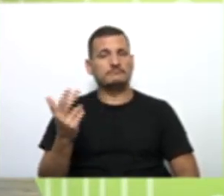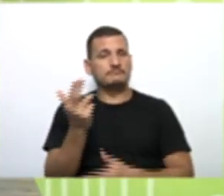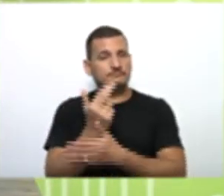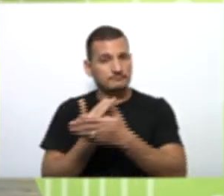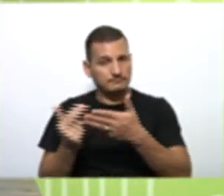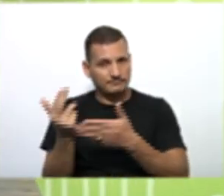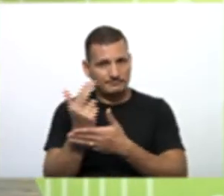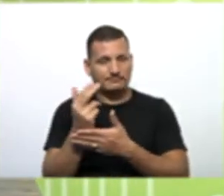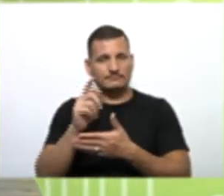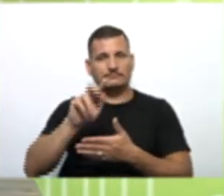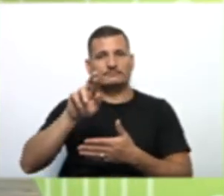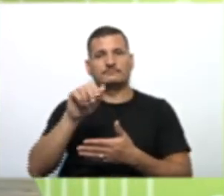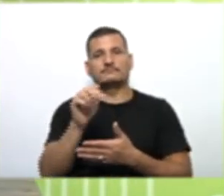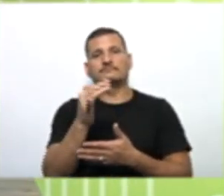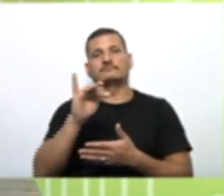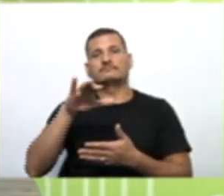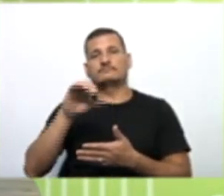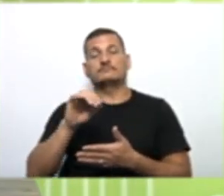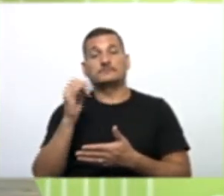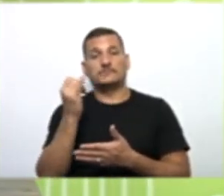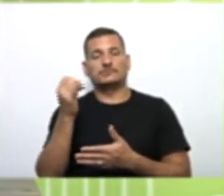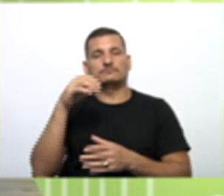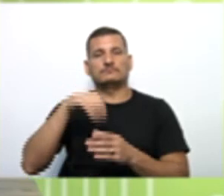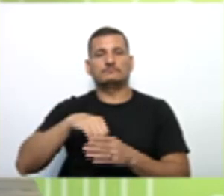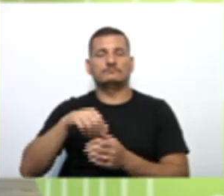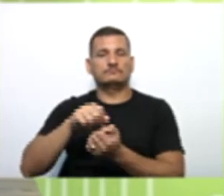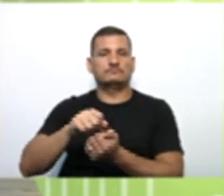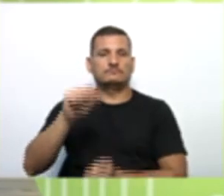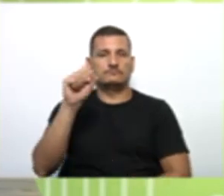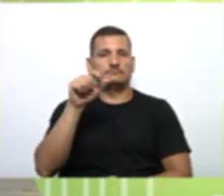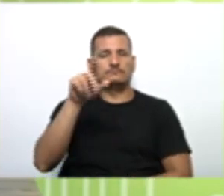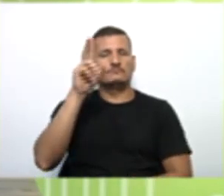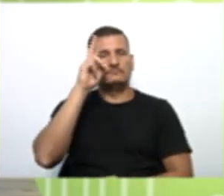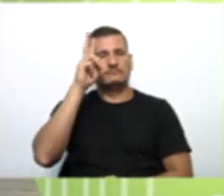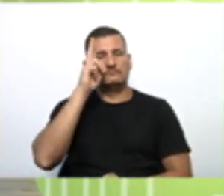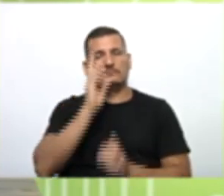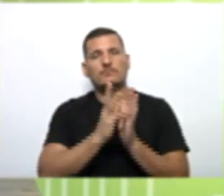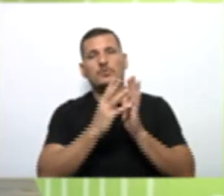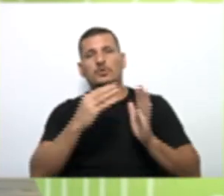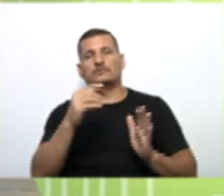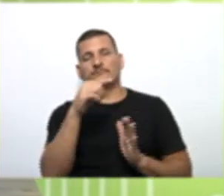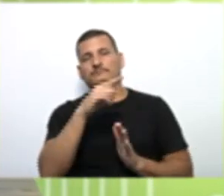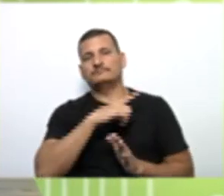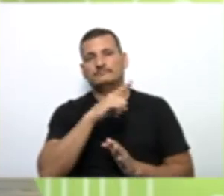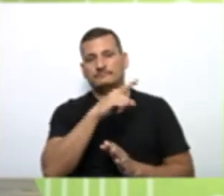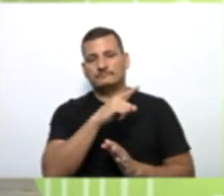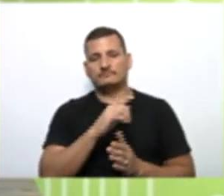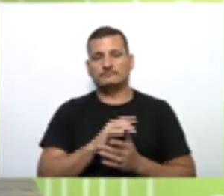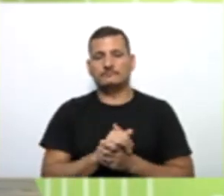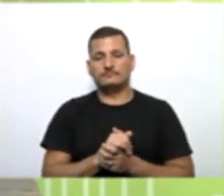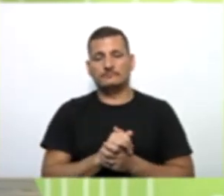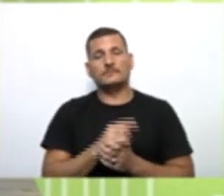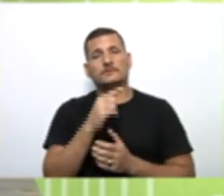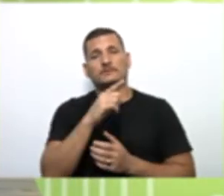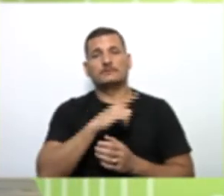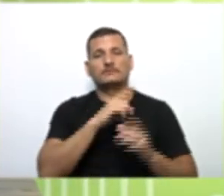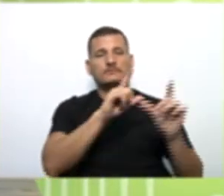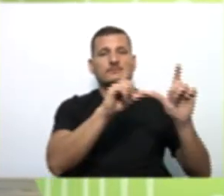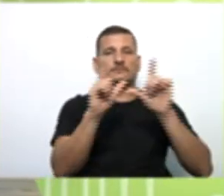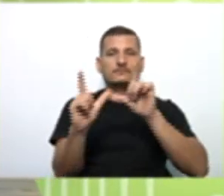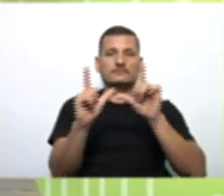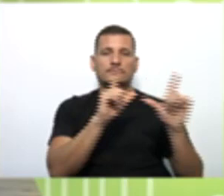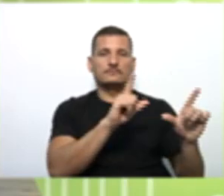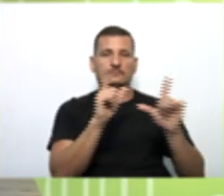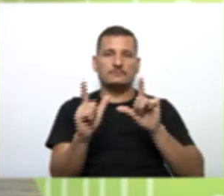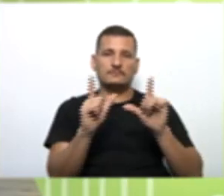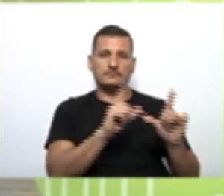é essencial num banner. Lembra que o modelo que vocês têm no ambiente, que nós já vamos mostrar para vocês, ele está construído em caixinhas, em